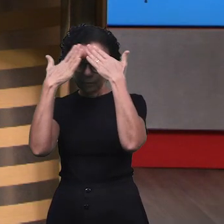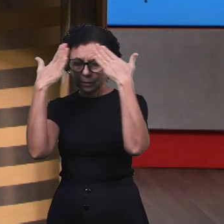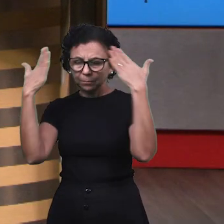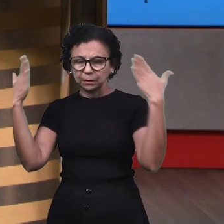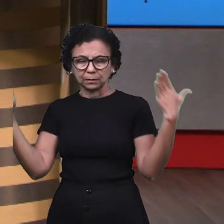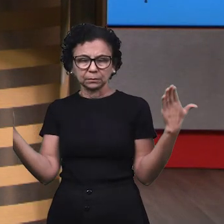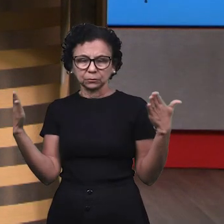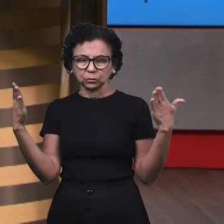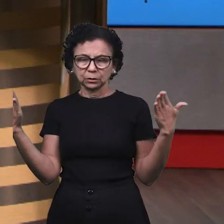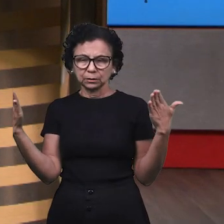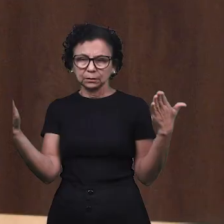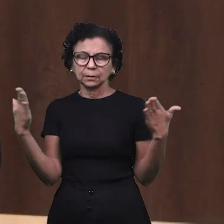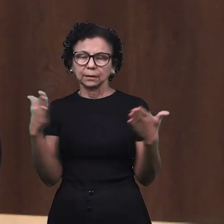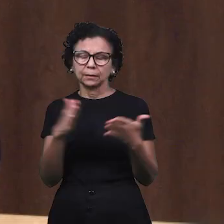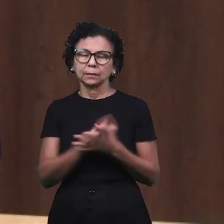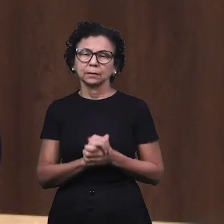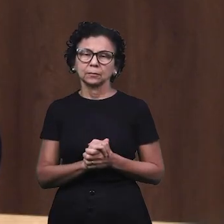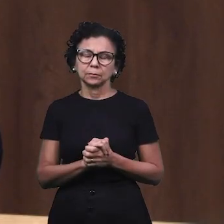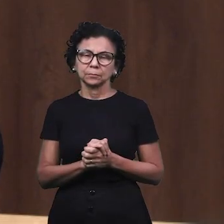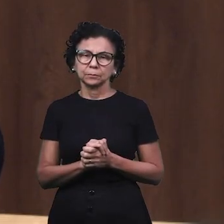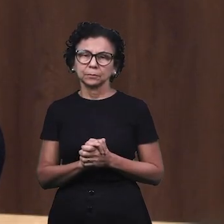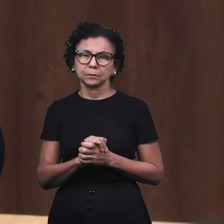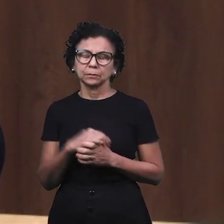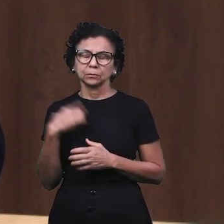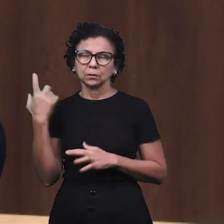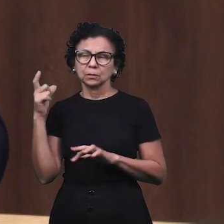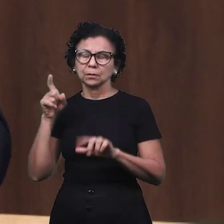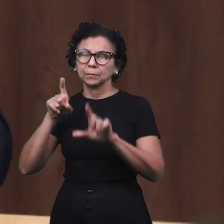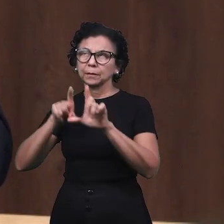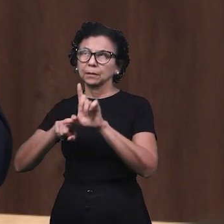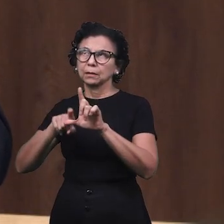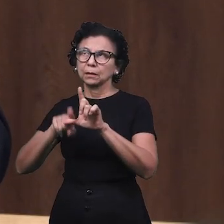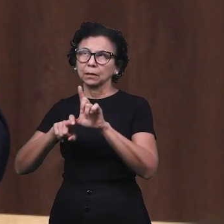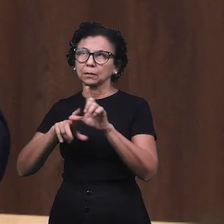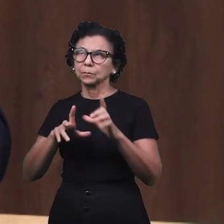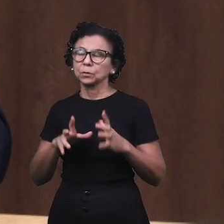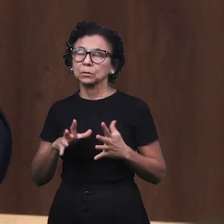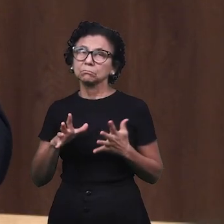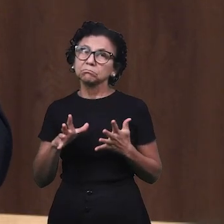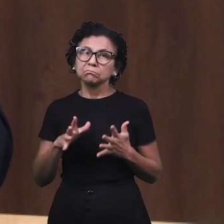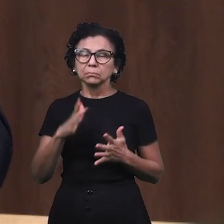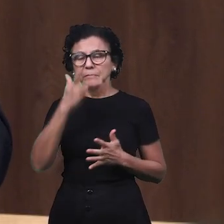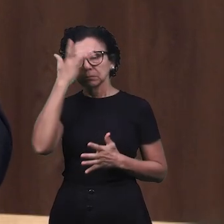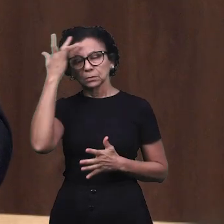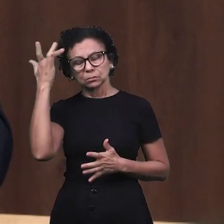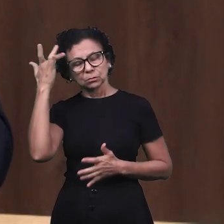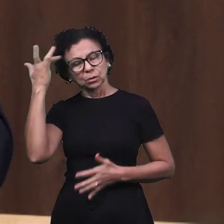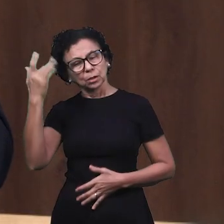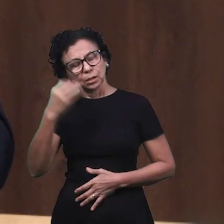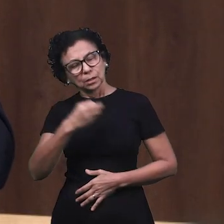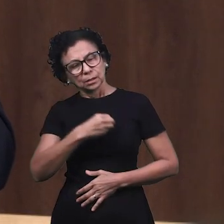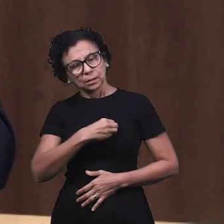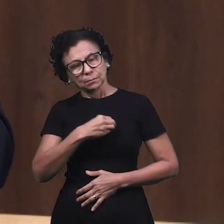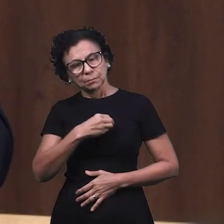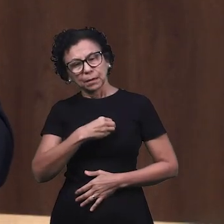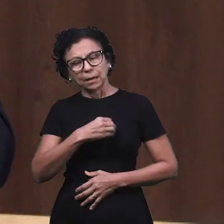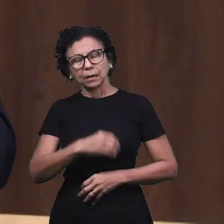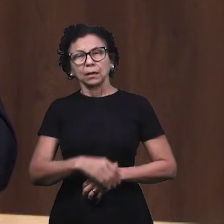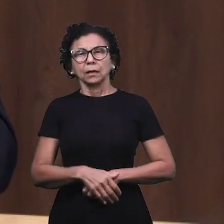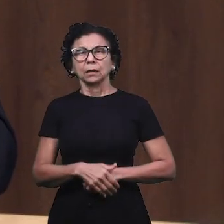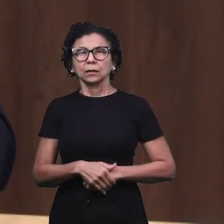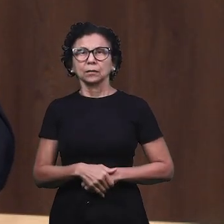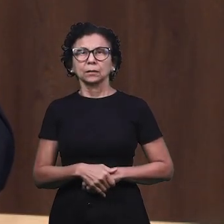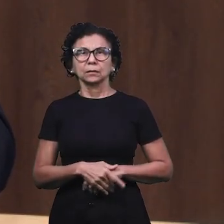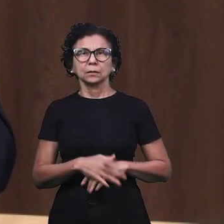somos nós. Como refém, porque o pecador ele sai da presença de Deus, ele